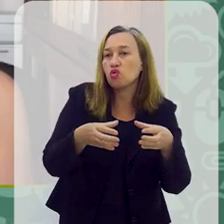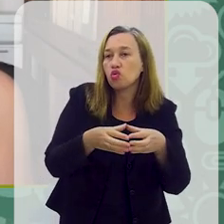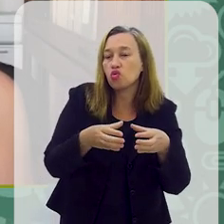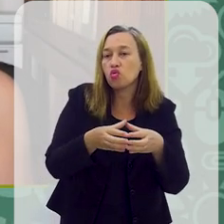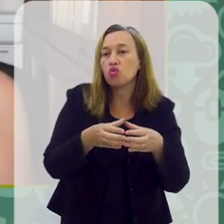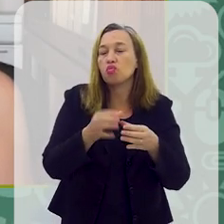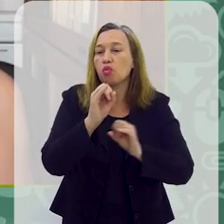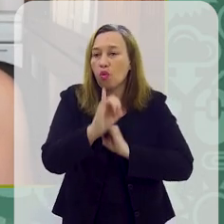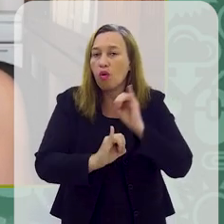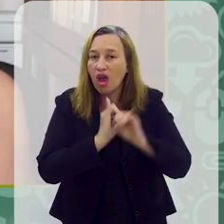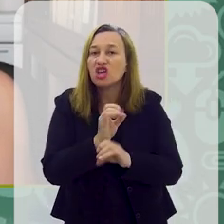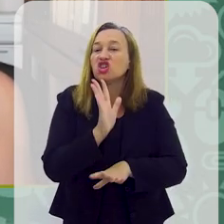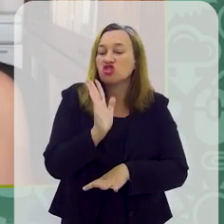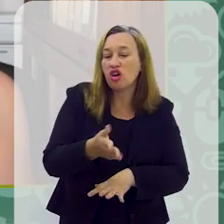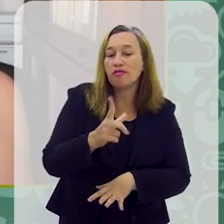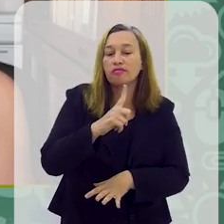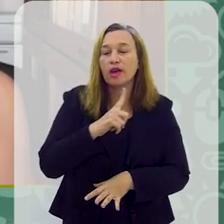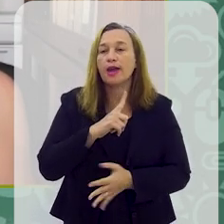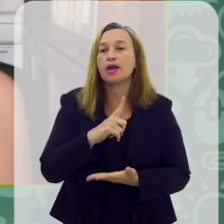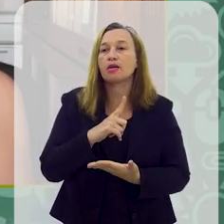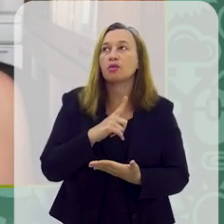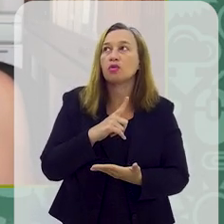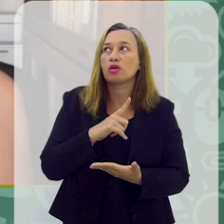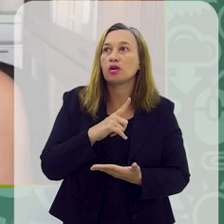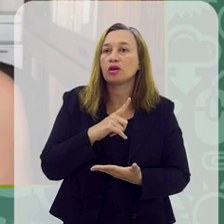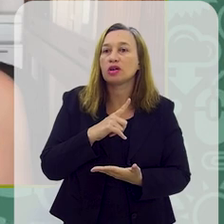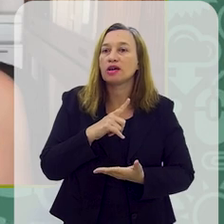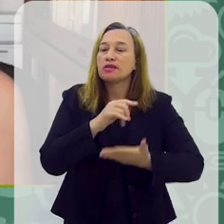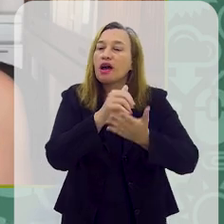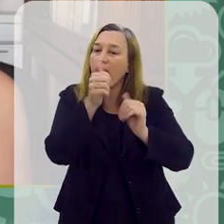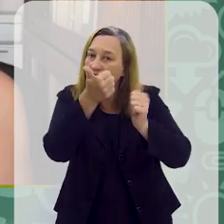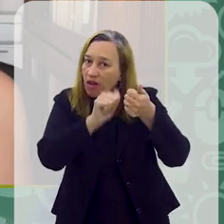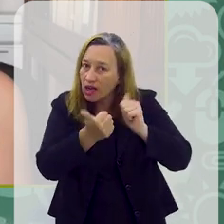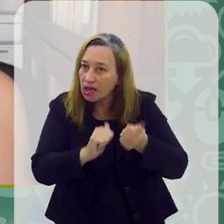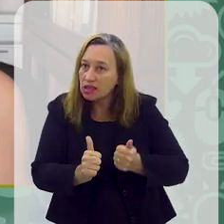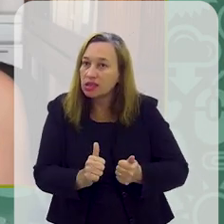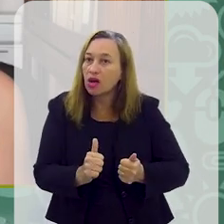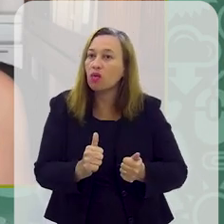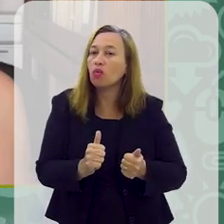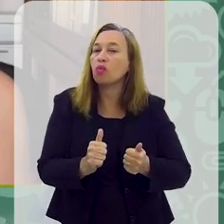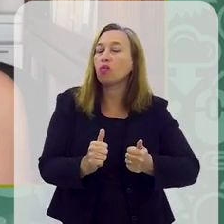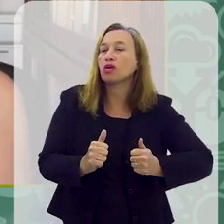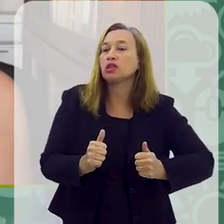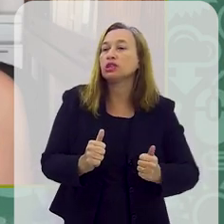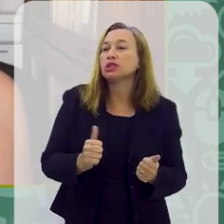em grupo online, a gente já tem, inclusive, essa avaliação